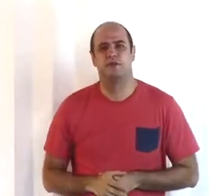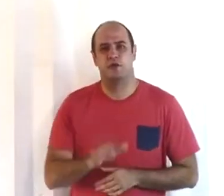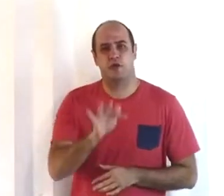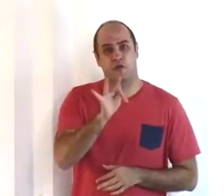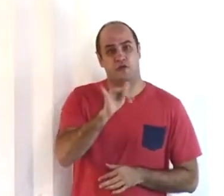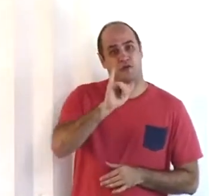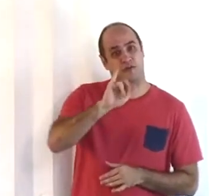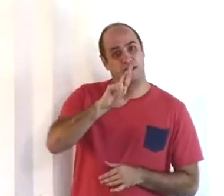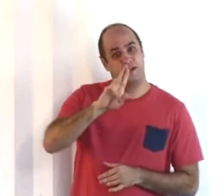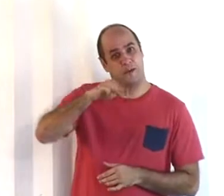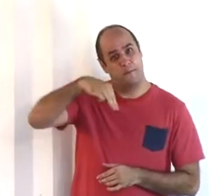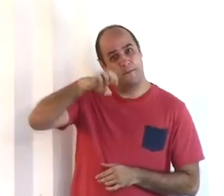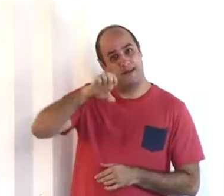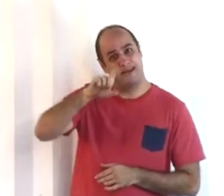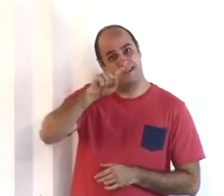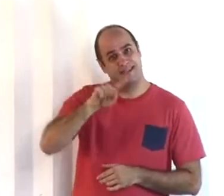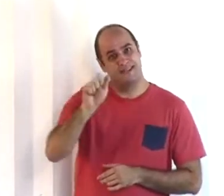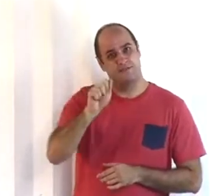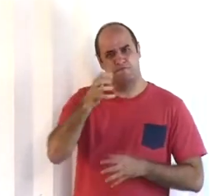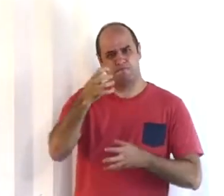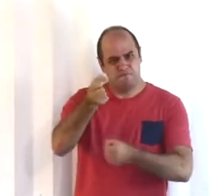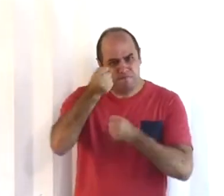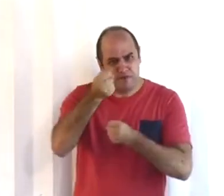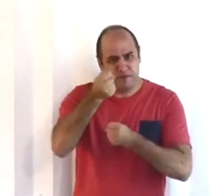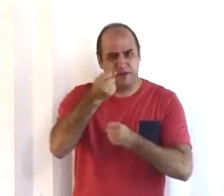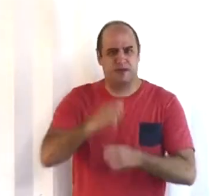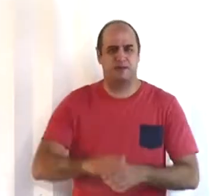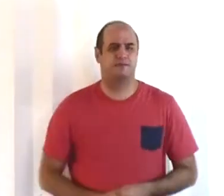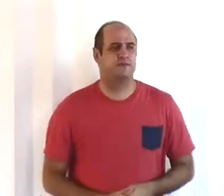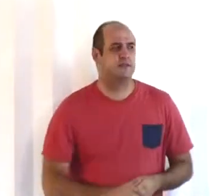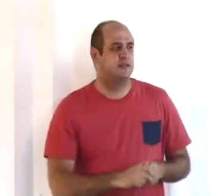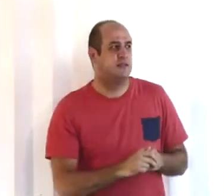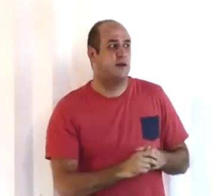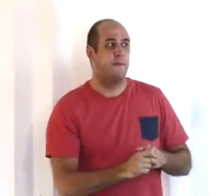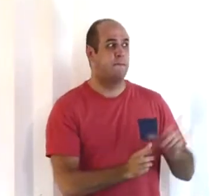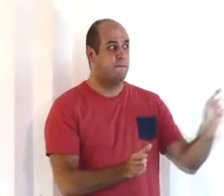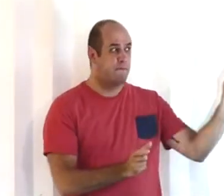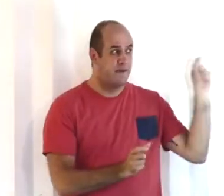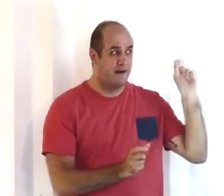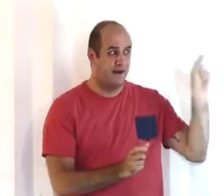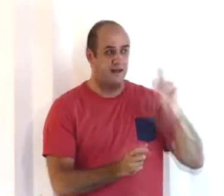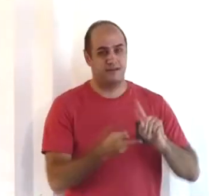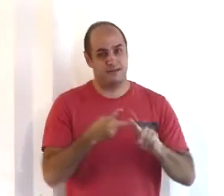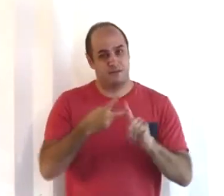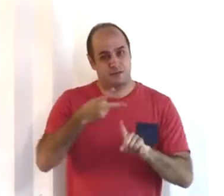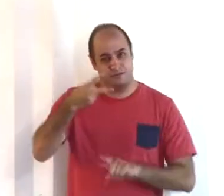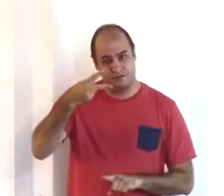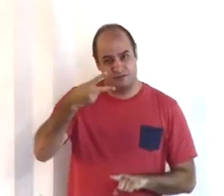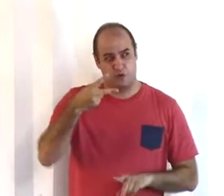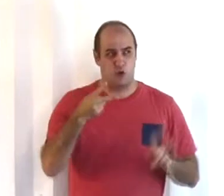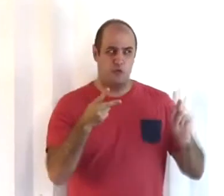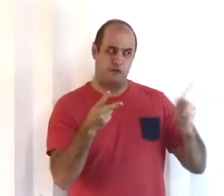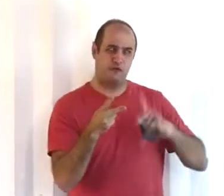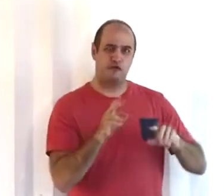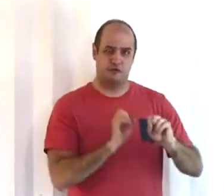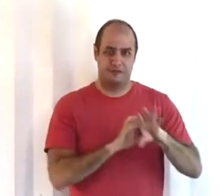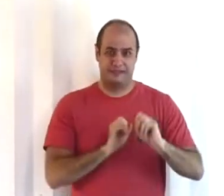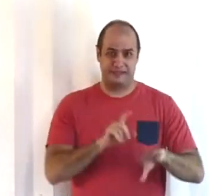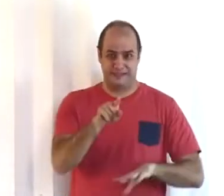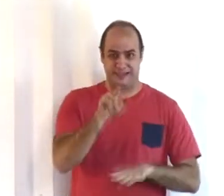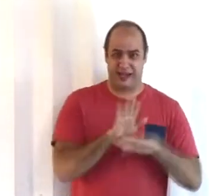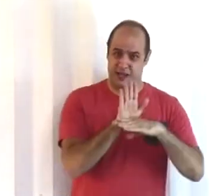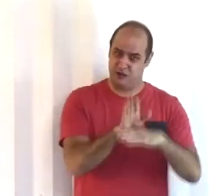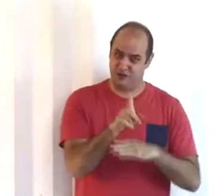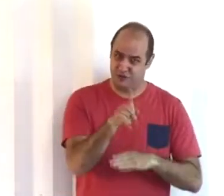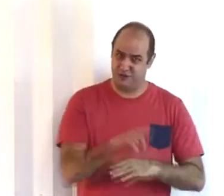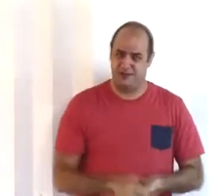firmeza. Segunda palavra no quadro, que o professor ou a professora gostaria de ajudar